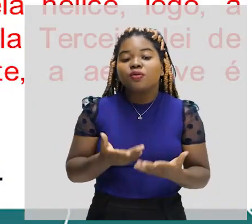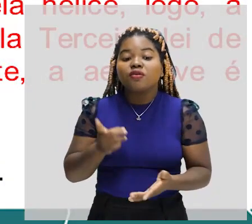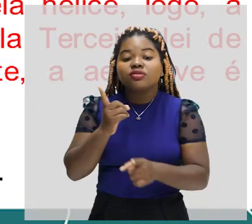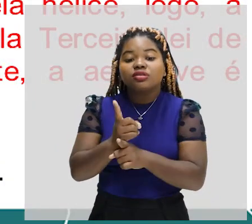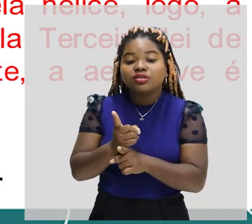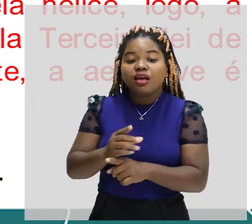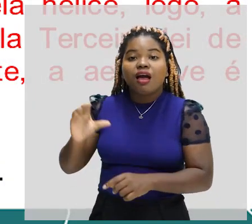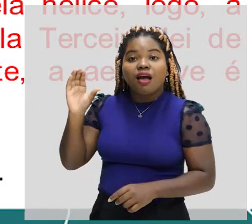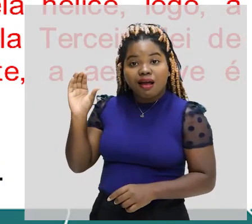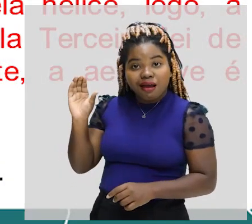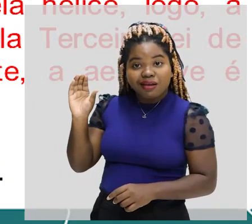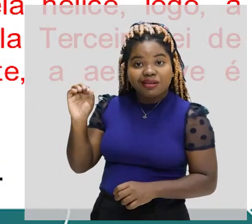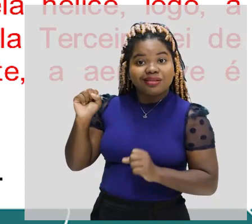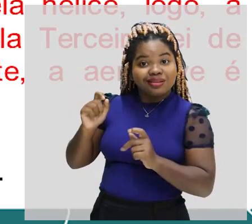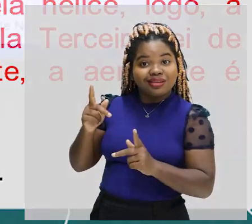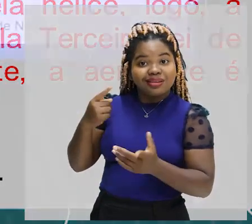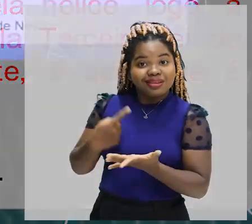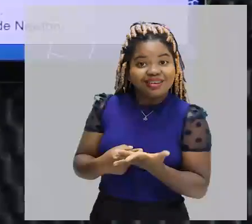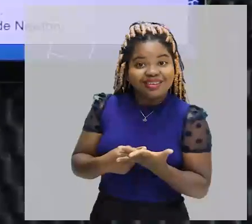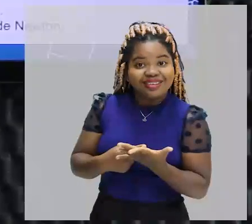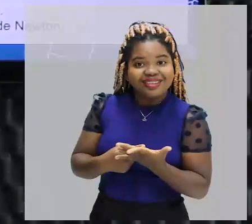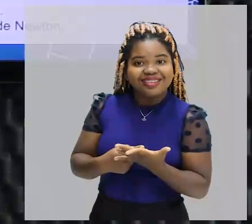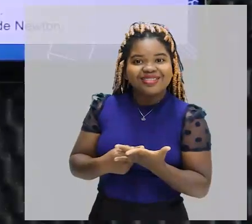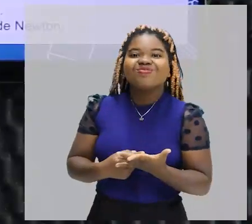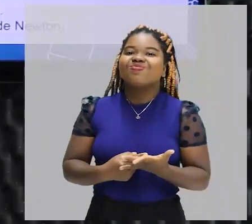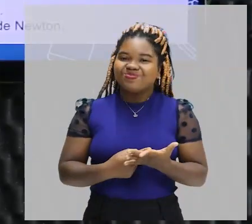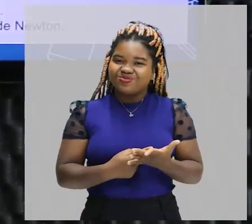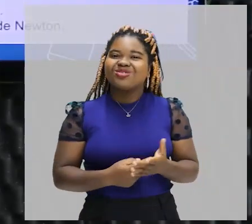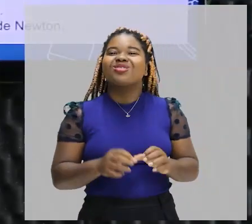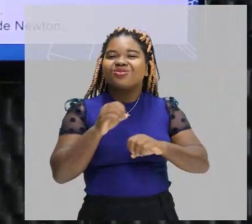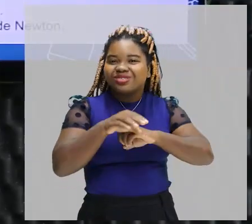encontrar lá na letra C, tá certo? Então fica